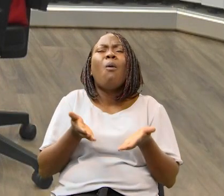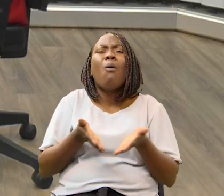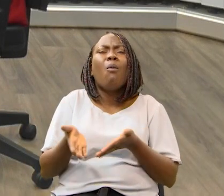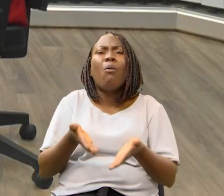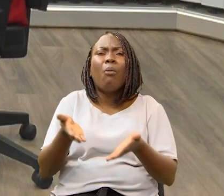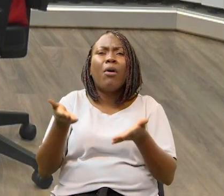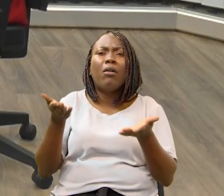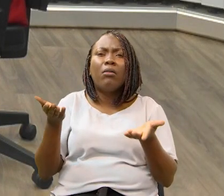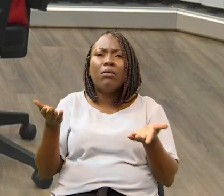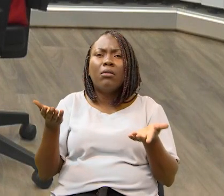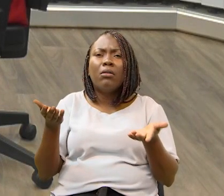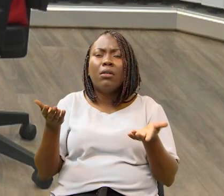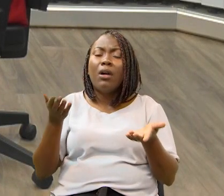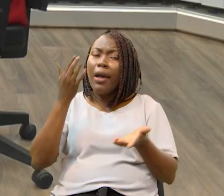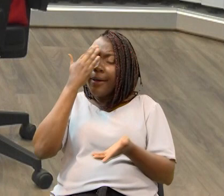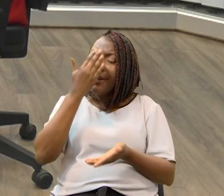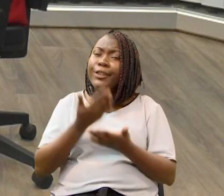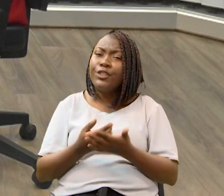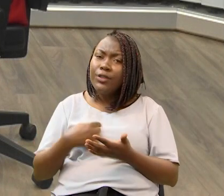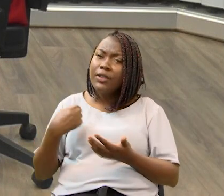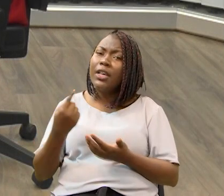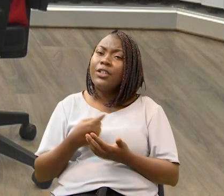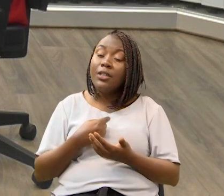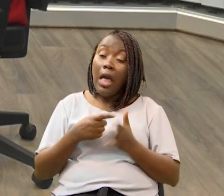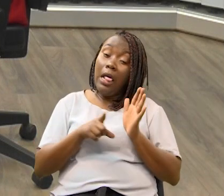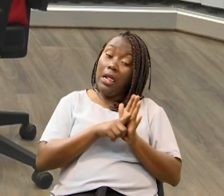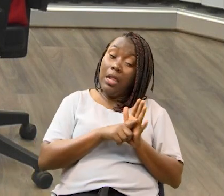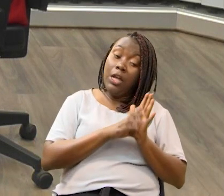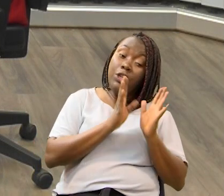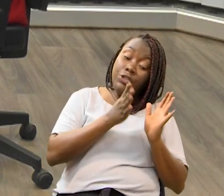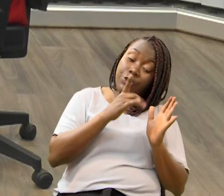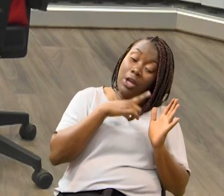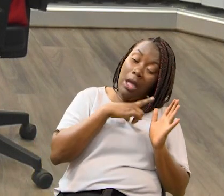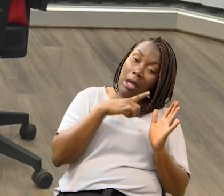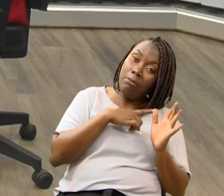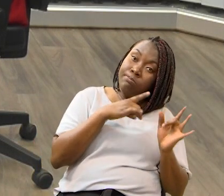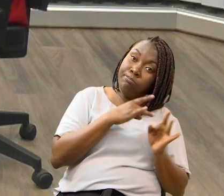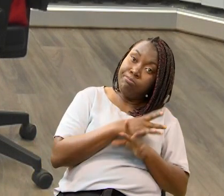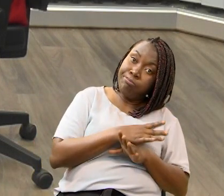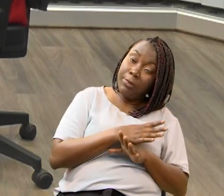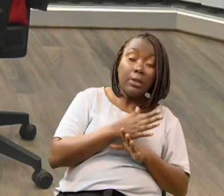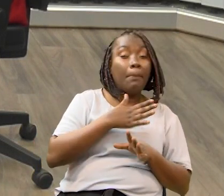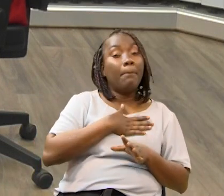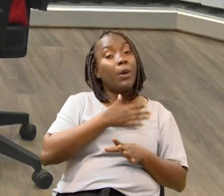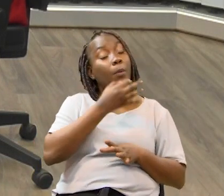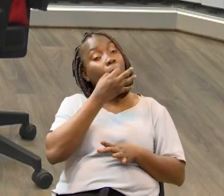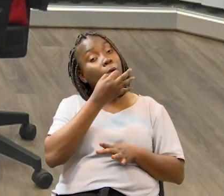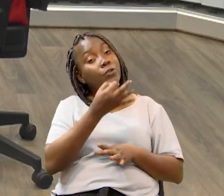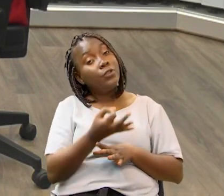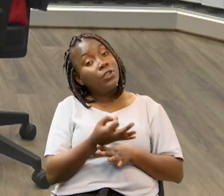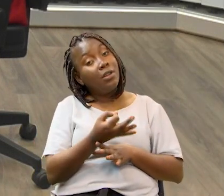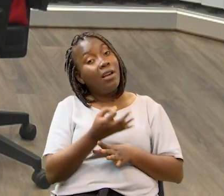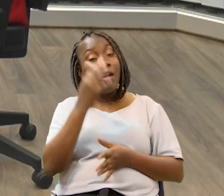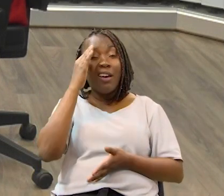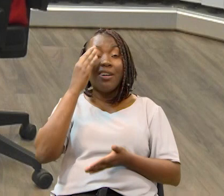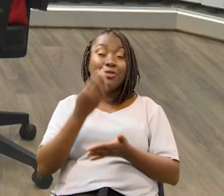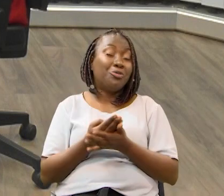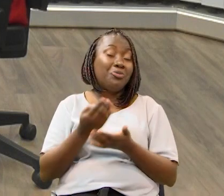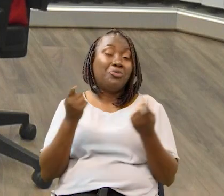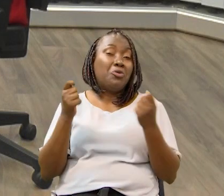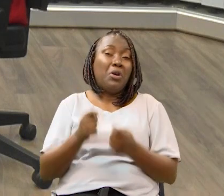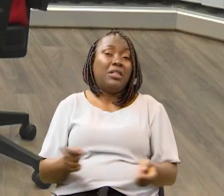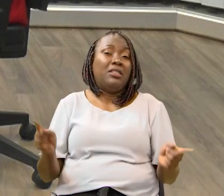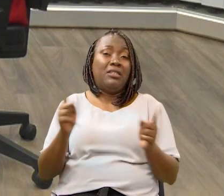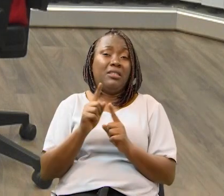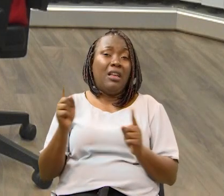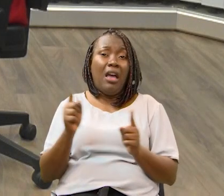Qual que é o caminho, né? Acredito que a gente tem que... A lei já está aí, então, no meu ponto de vista agora, acredito que não